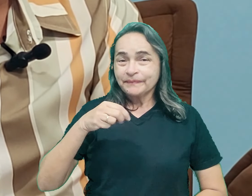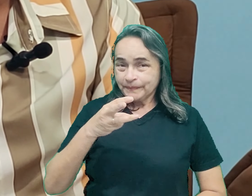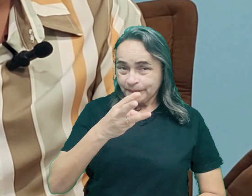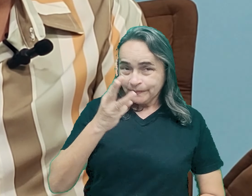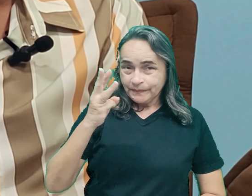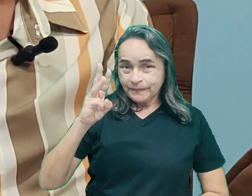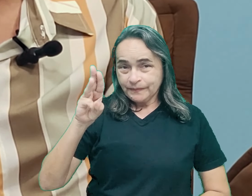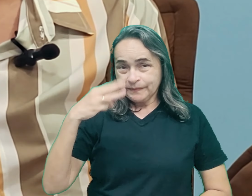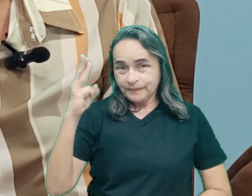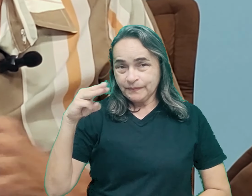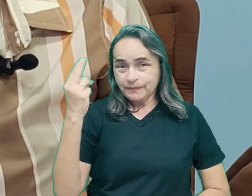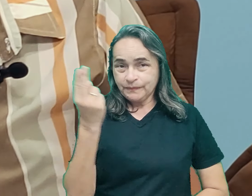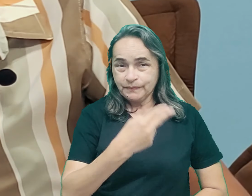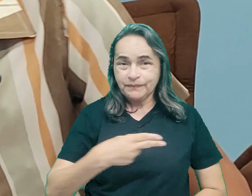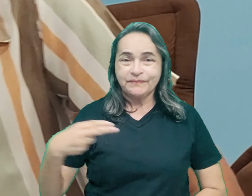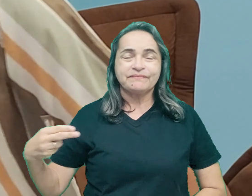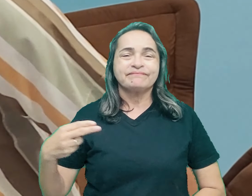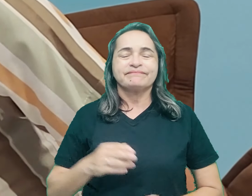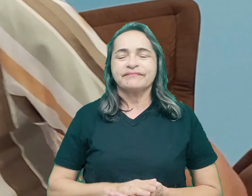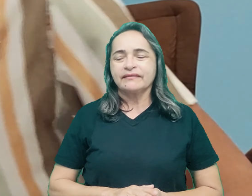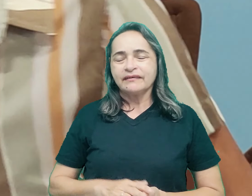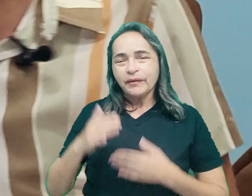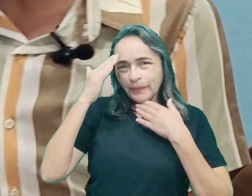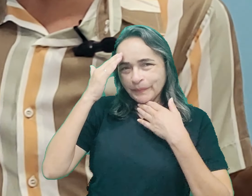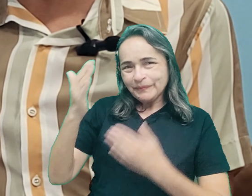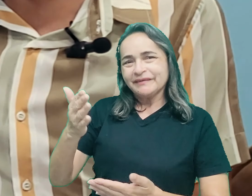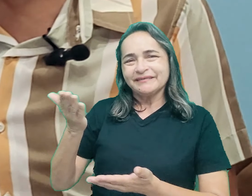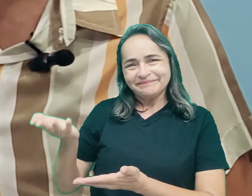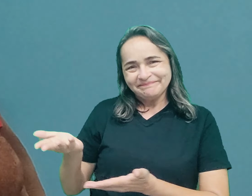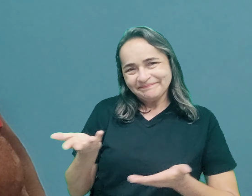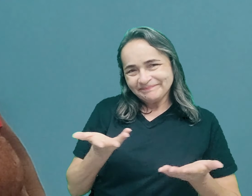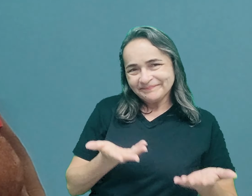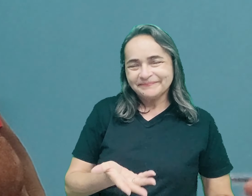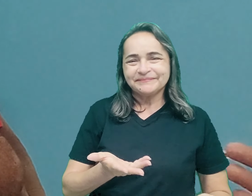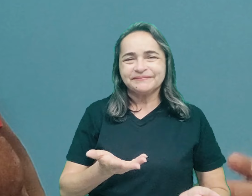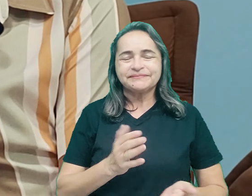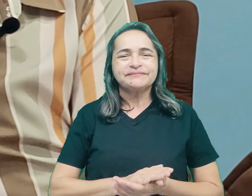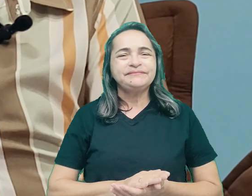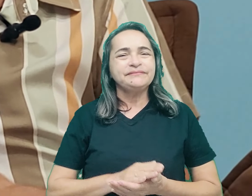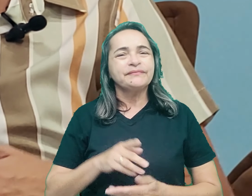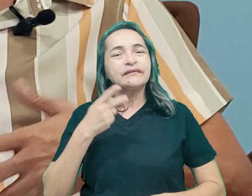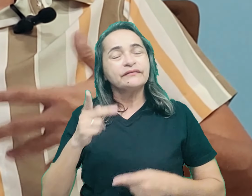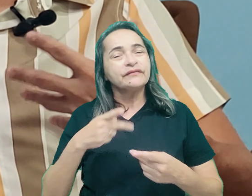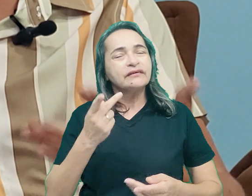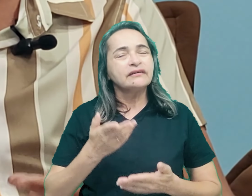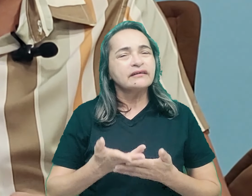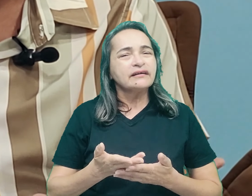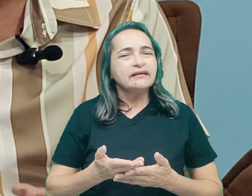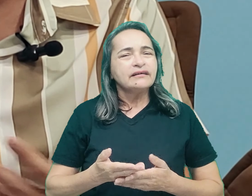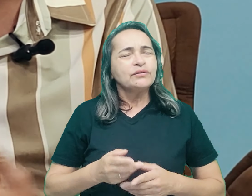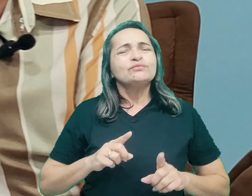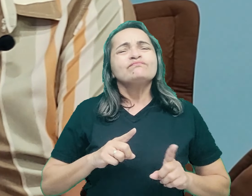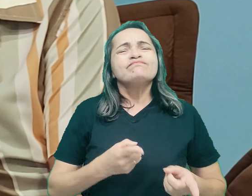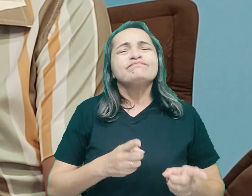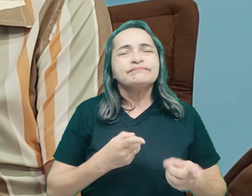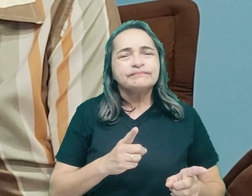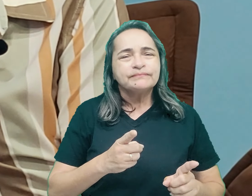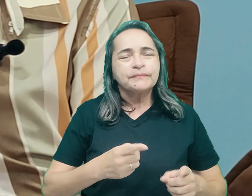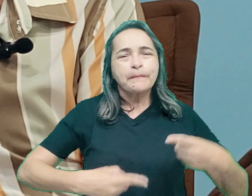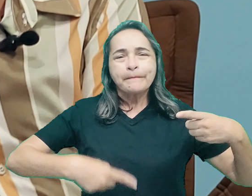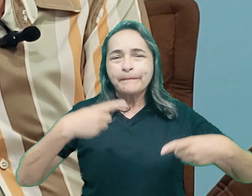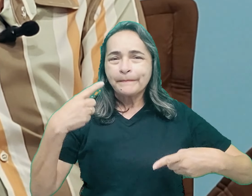Nova. Sivaldo, muito obrigado por ter atendido o nosso convite e te dizer que o que provoca esse